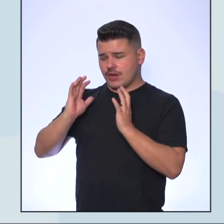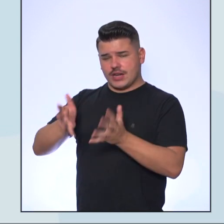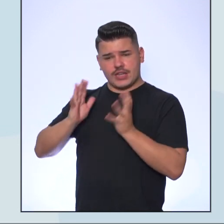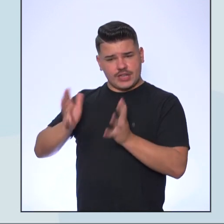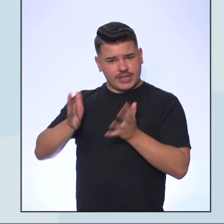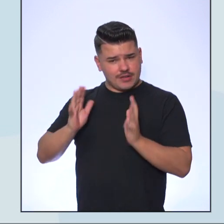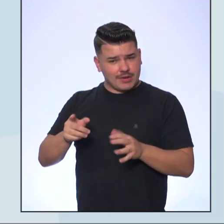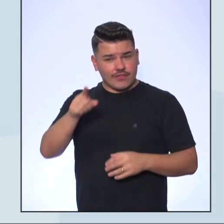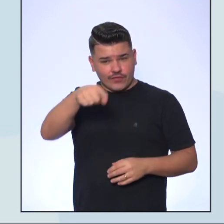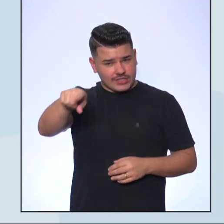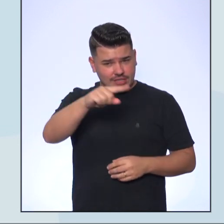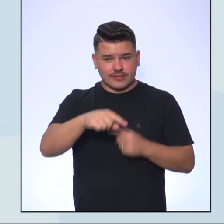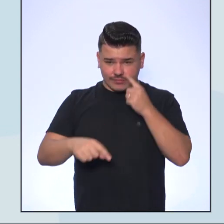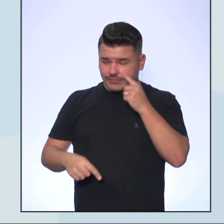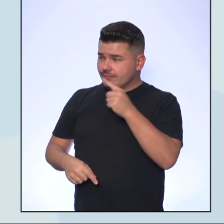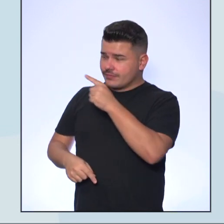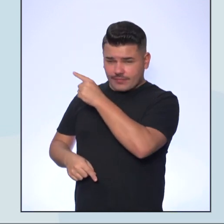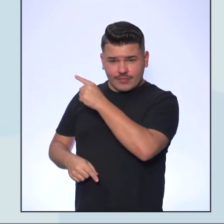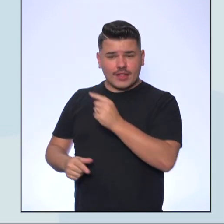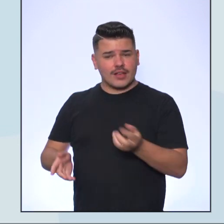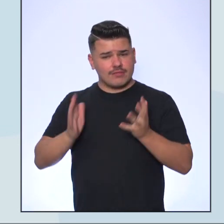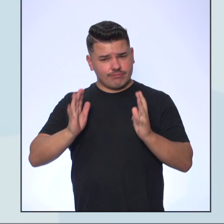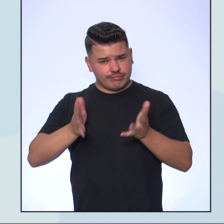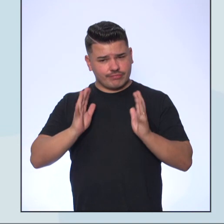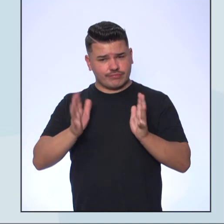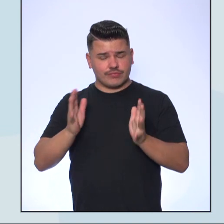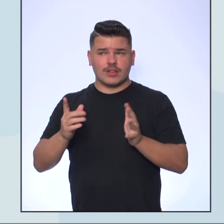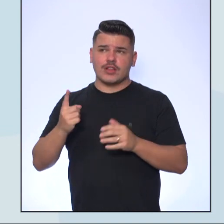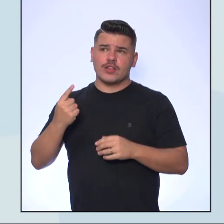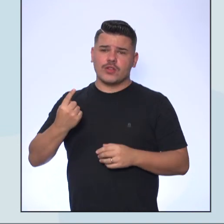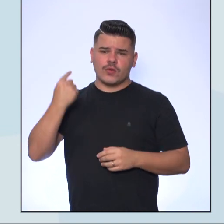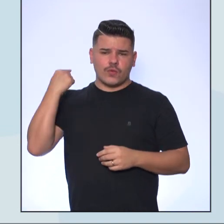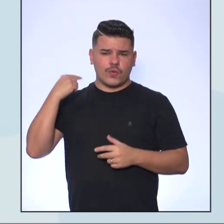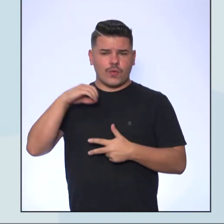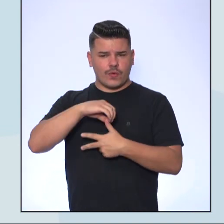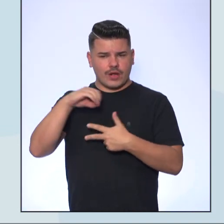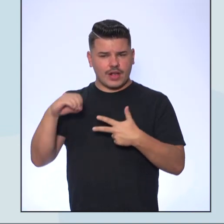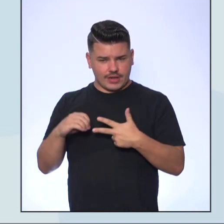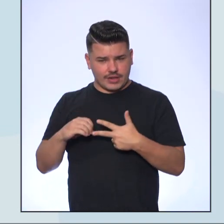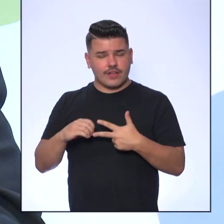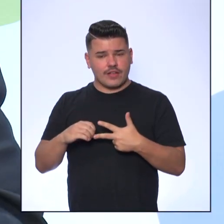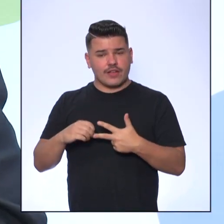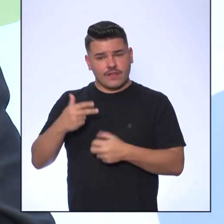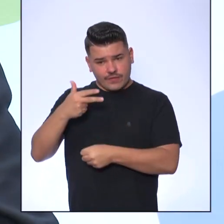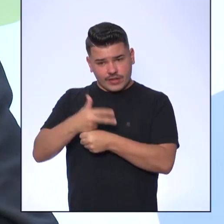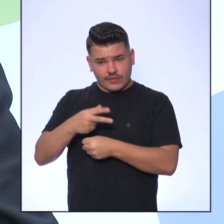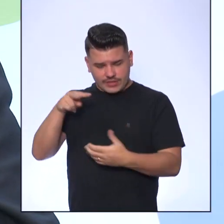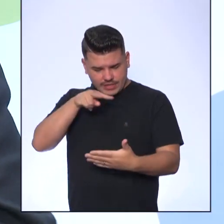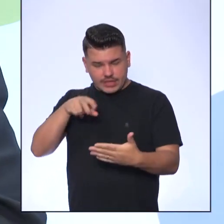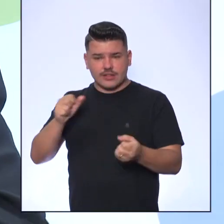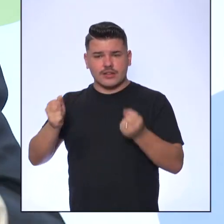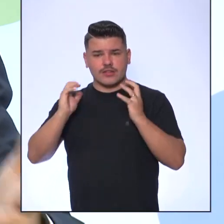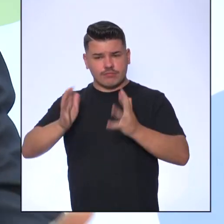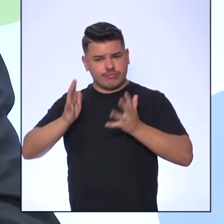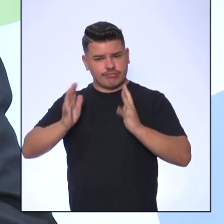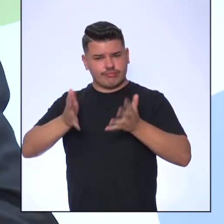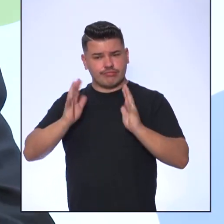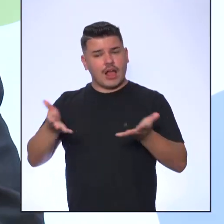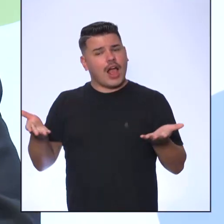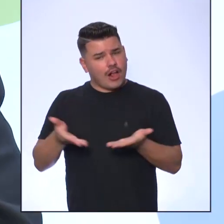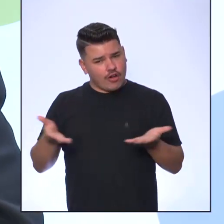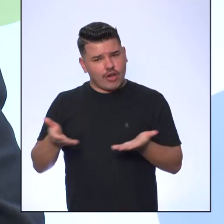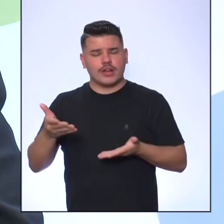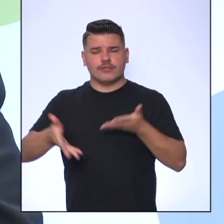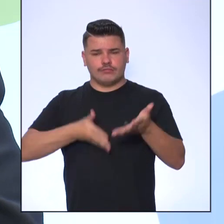eu quero fazer um alerta, certo? No Enem, de videoprovas, para você que lê em Libras, que aliás está lendo